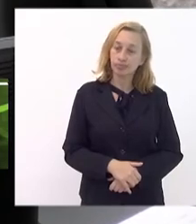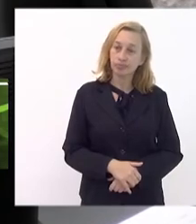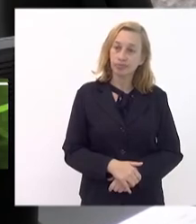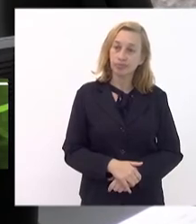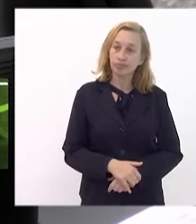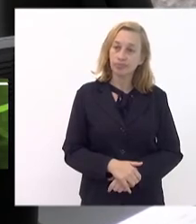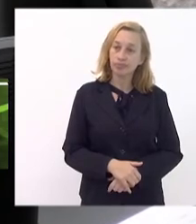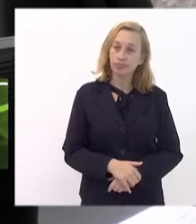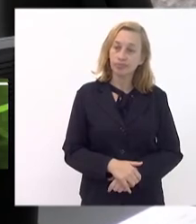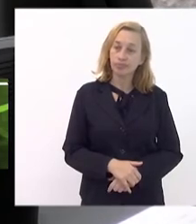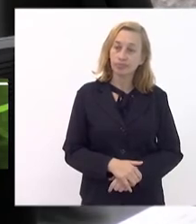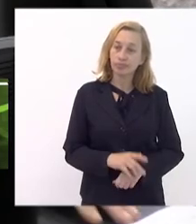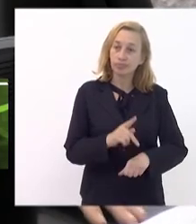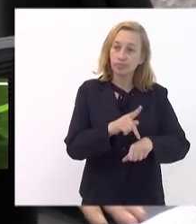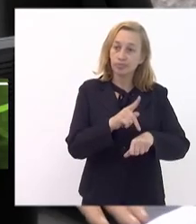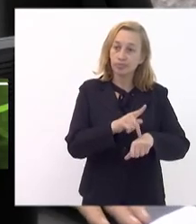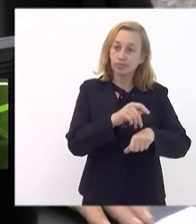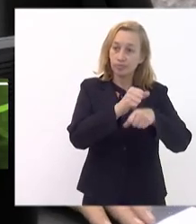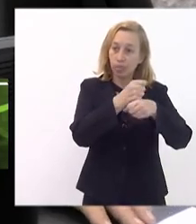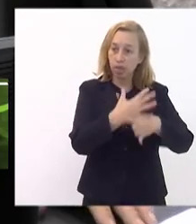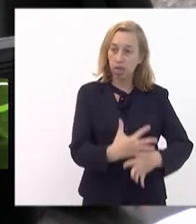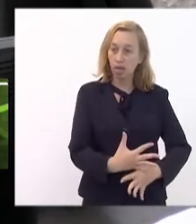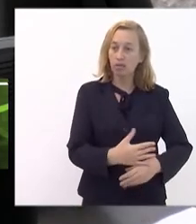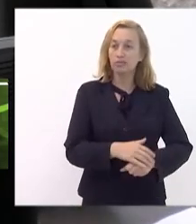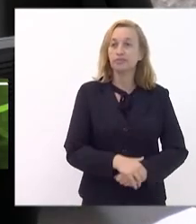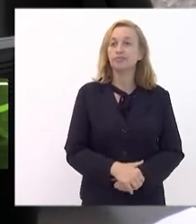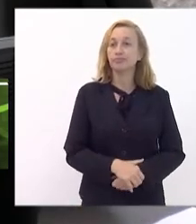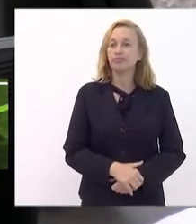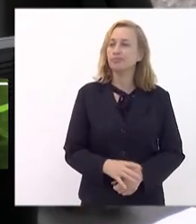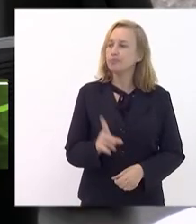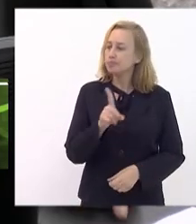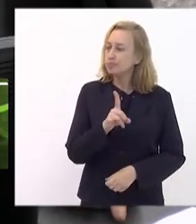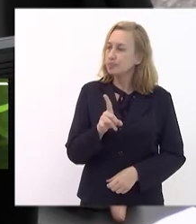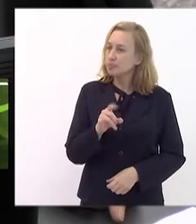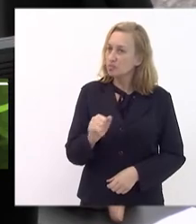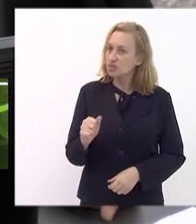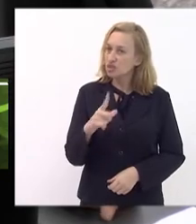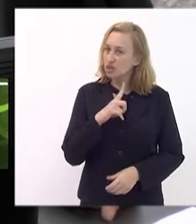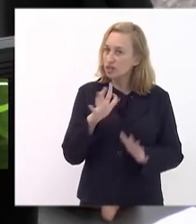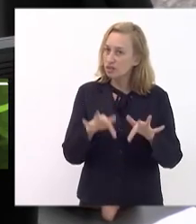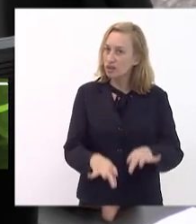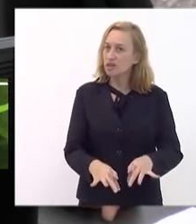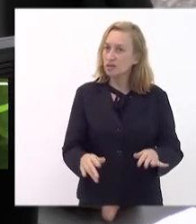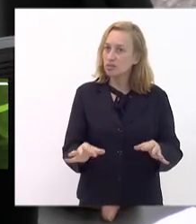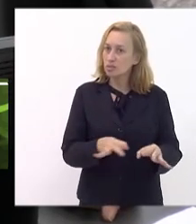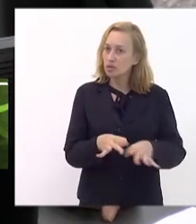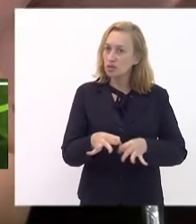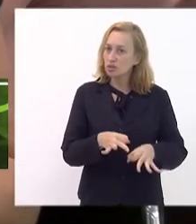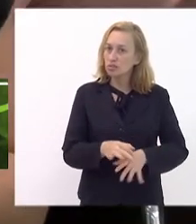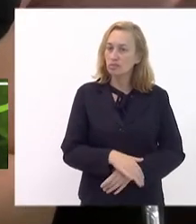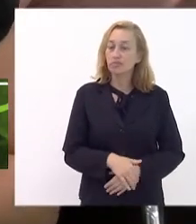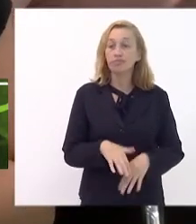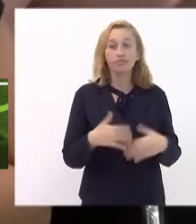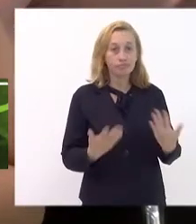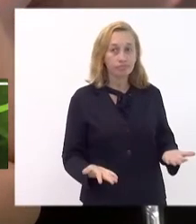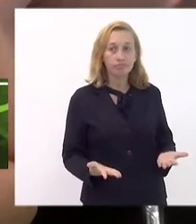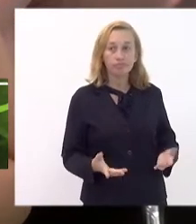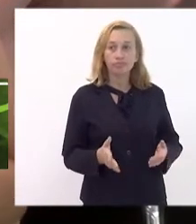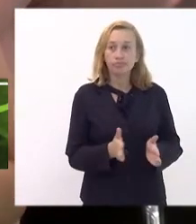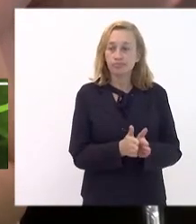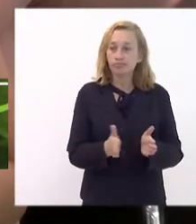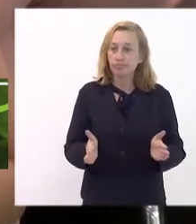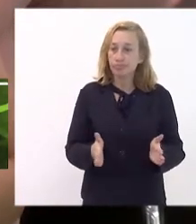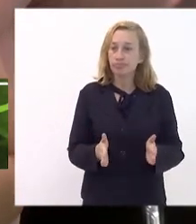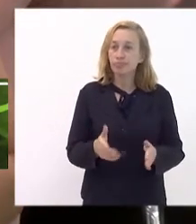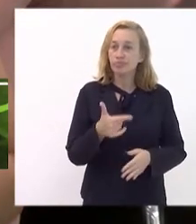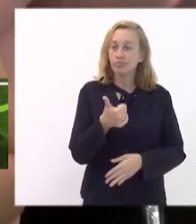envolvido, rochas envolvidas por solo. Mas só tem a data que acha que se conclui esse projeto? Então, o cronograma dele é